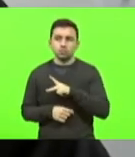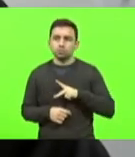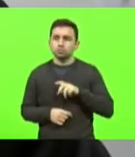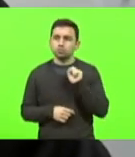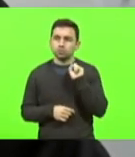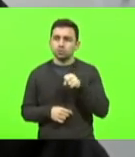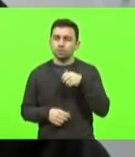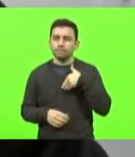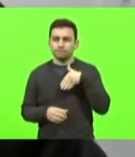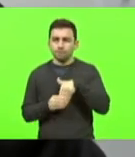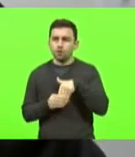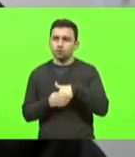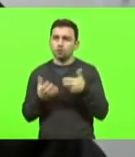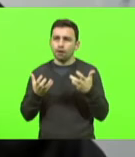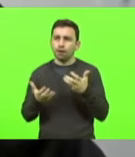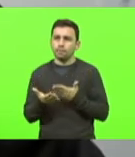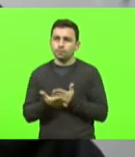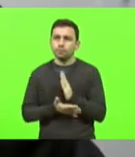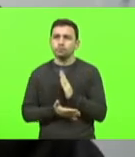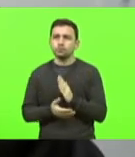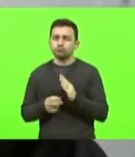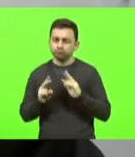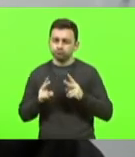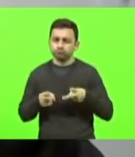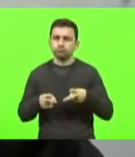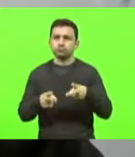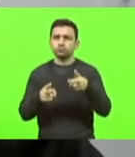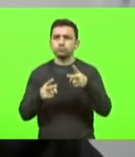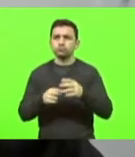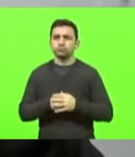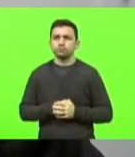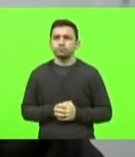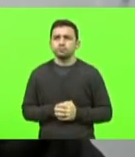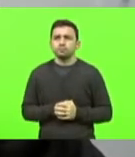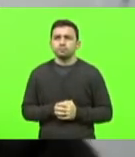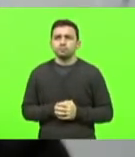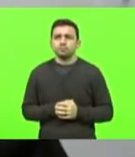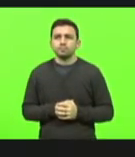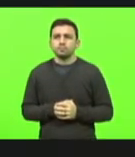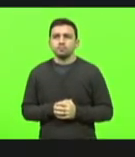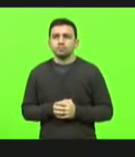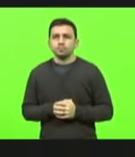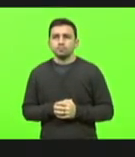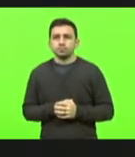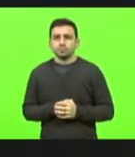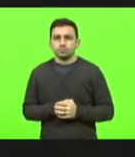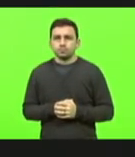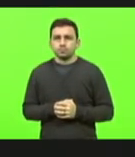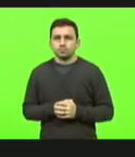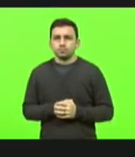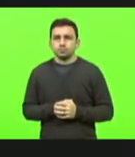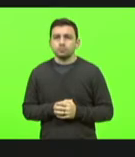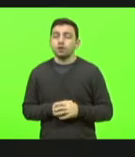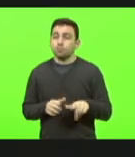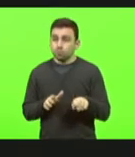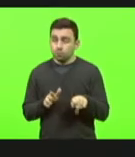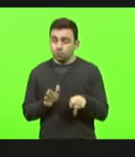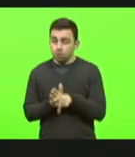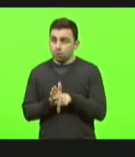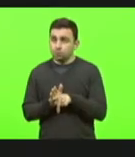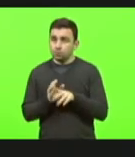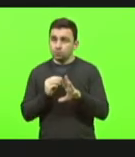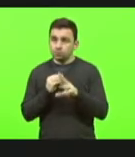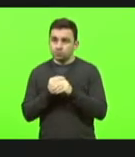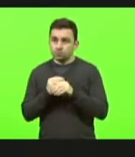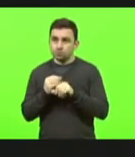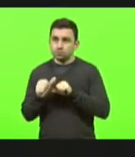voto é pela aprovação e seguimento dos presentes autos. Obrigado. Nos termos da emenda modificativa de página